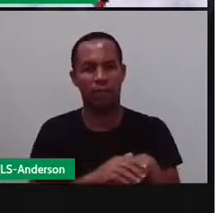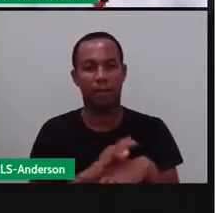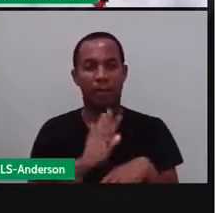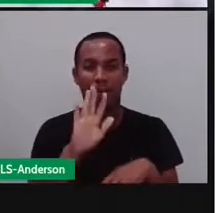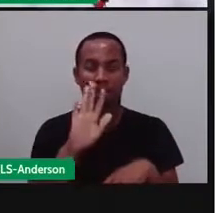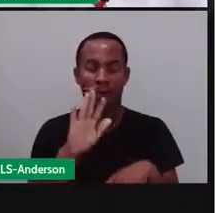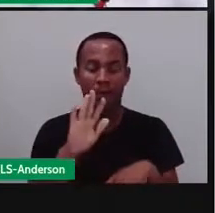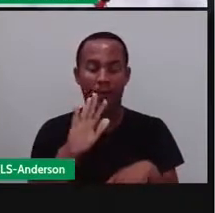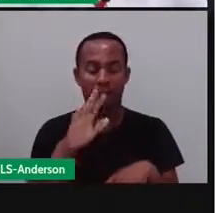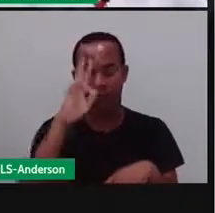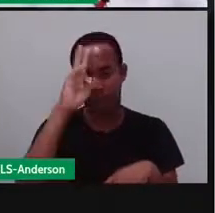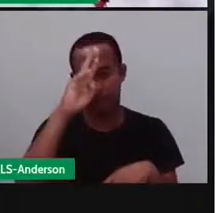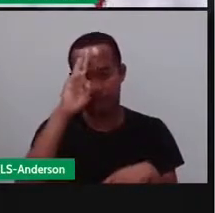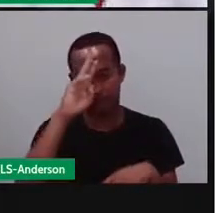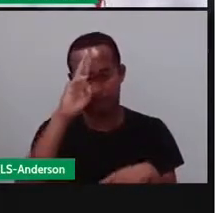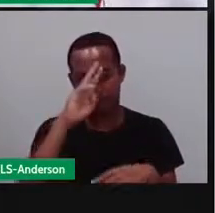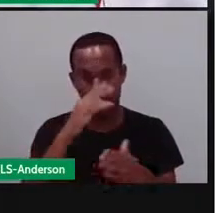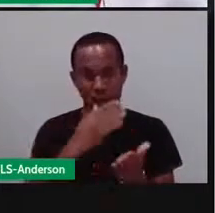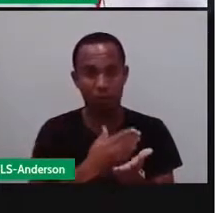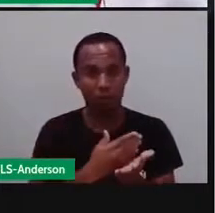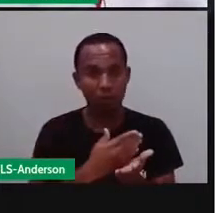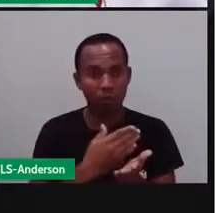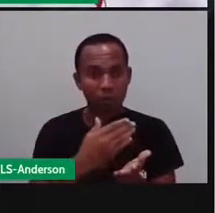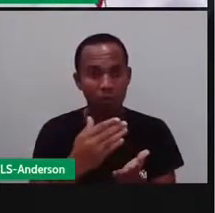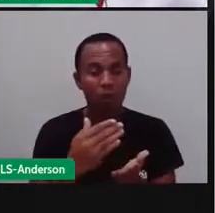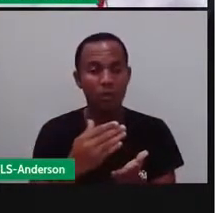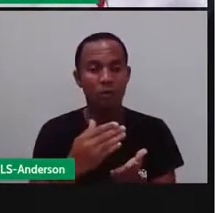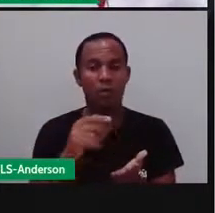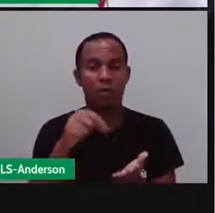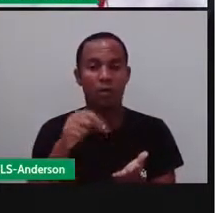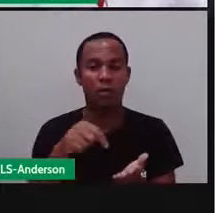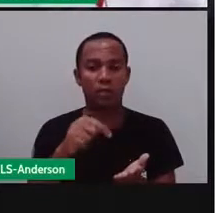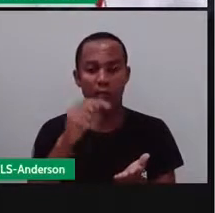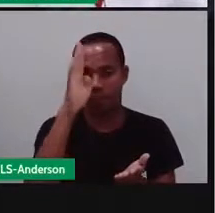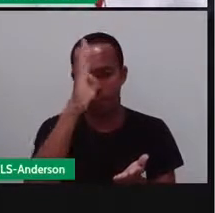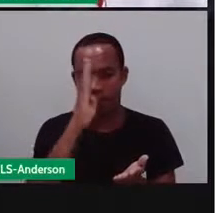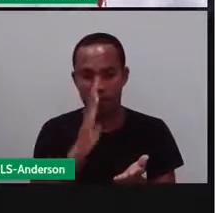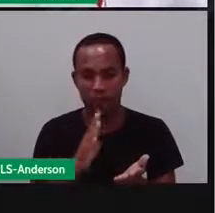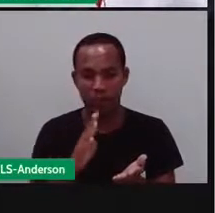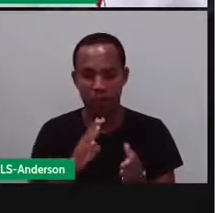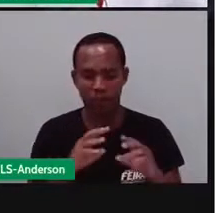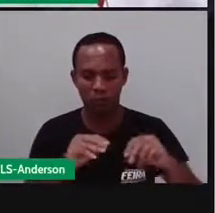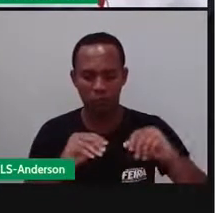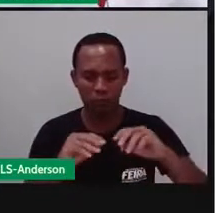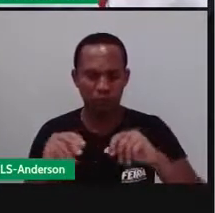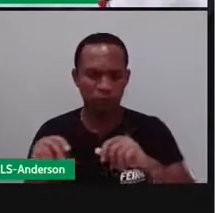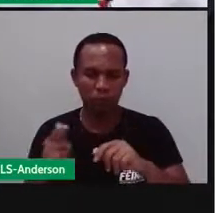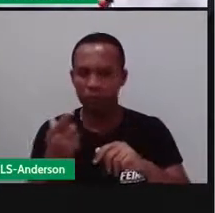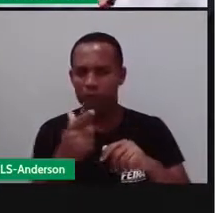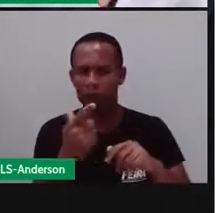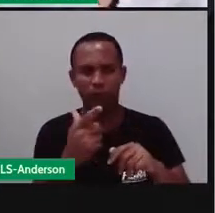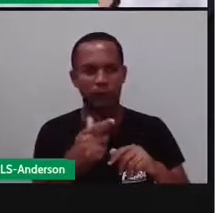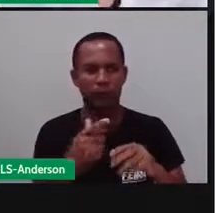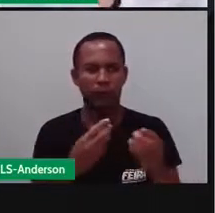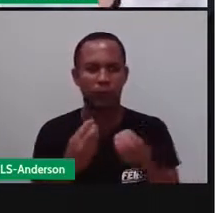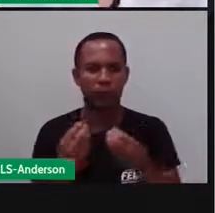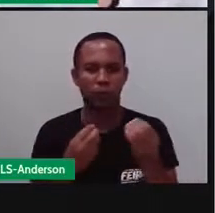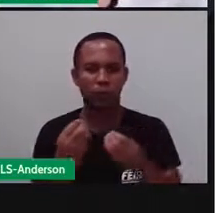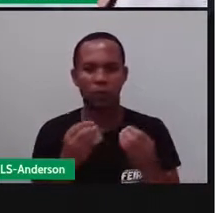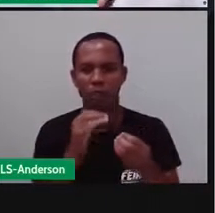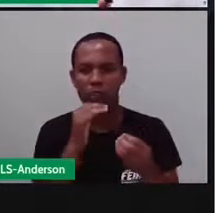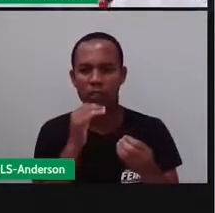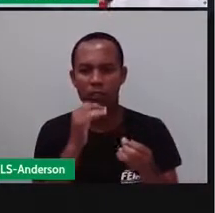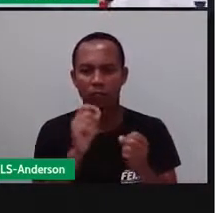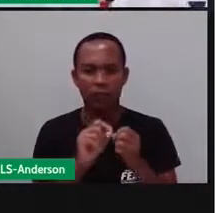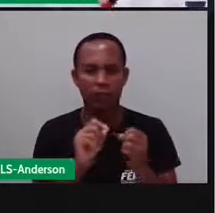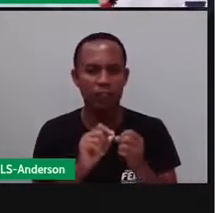quando eles... Lembram que a Pró falou? Aqui no Brasil tinha trigo? Não. Mas o Brasil não era um grande produtor de